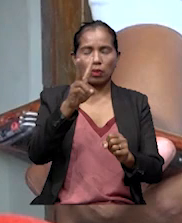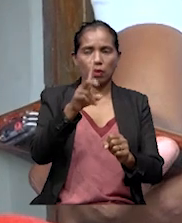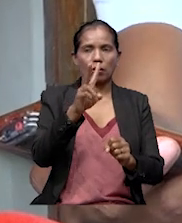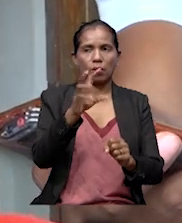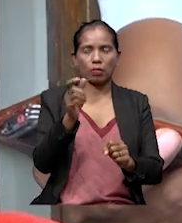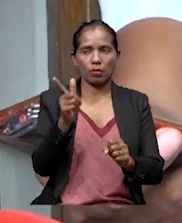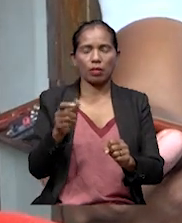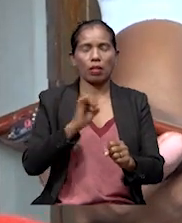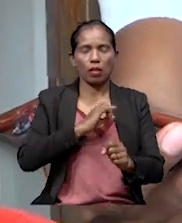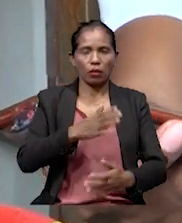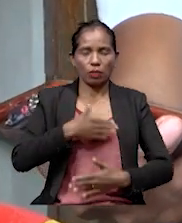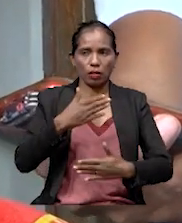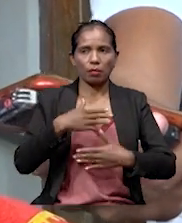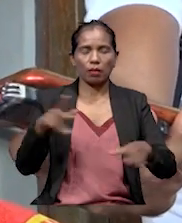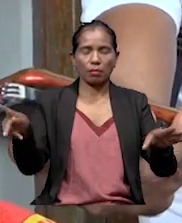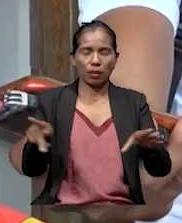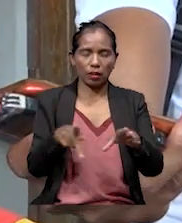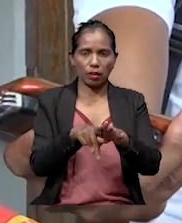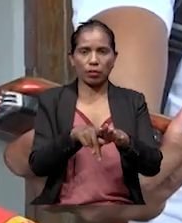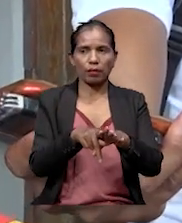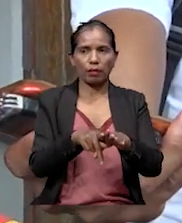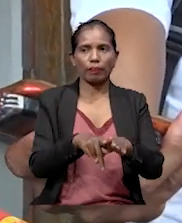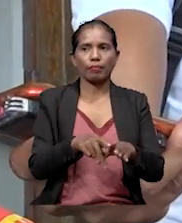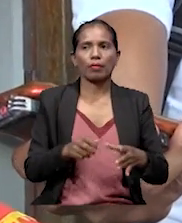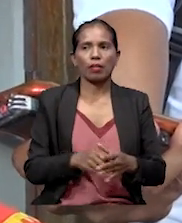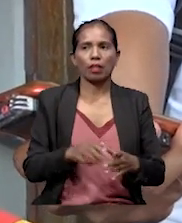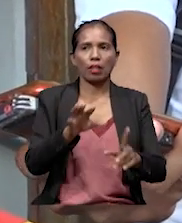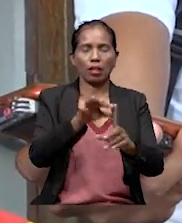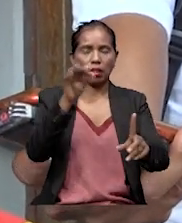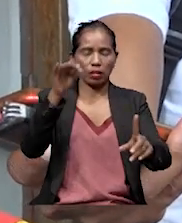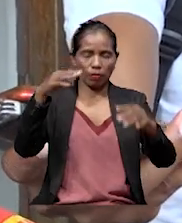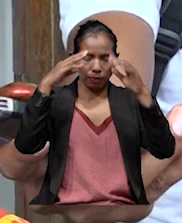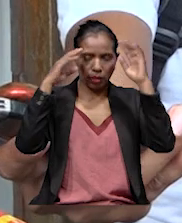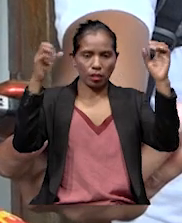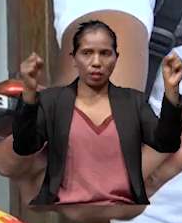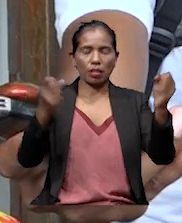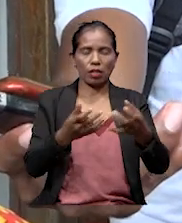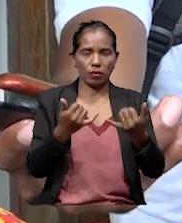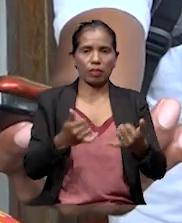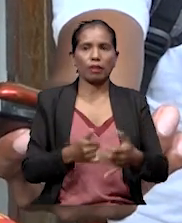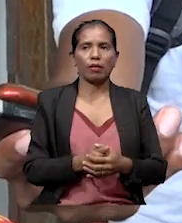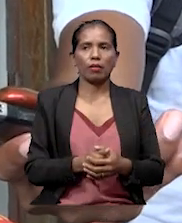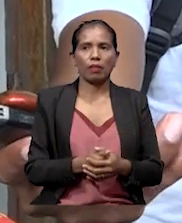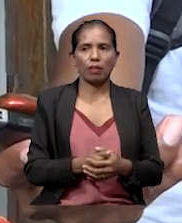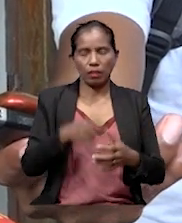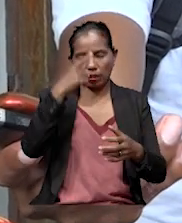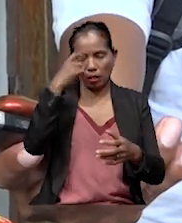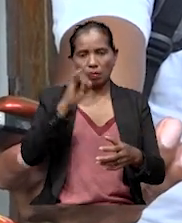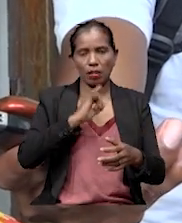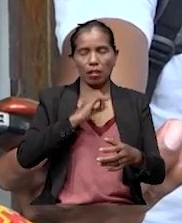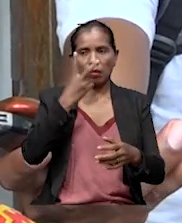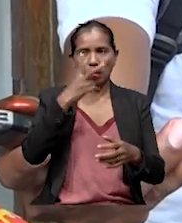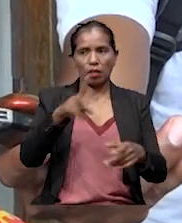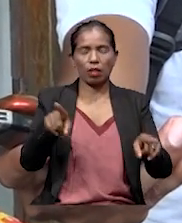2022-2027. Ao contente, também ele participa aí a eleição presidencial agora ainda, né? Tamba hore kata